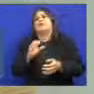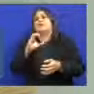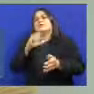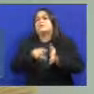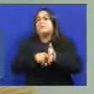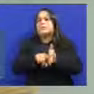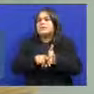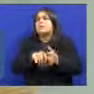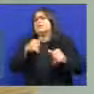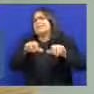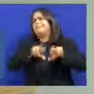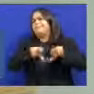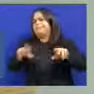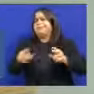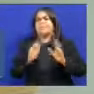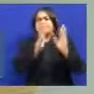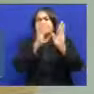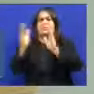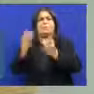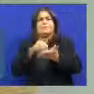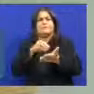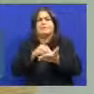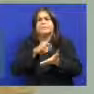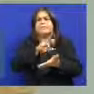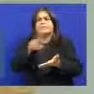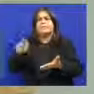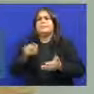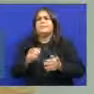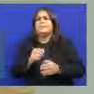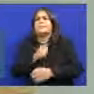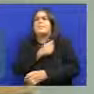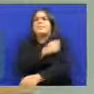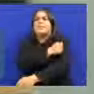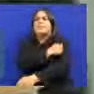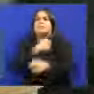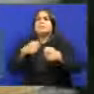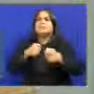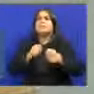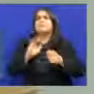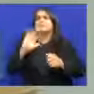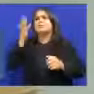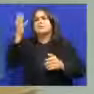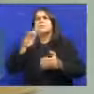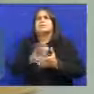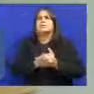biblioteca, não tem espaço físico para que os alunos possam ter momentos